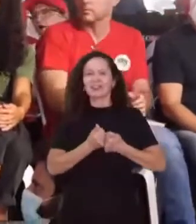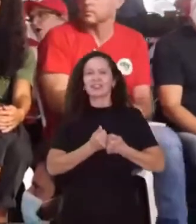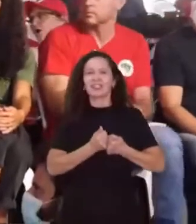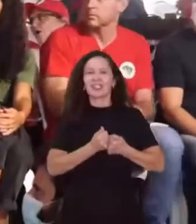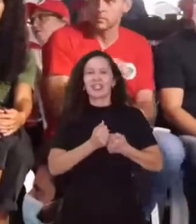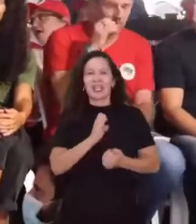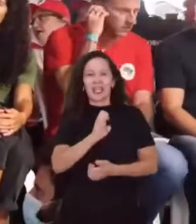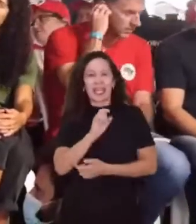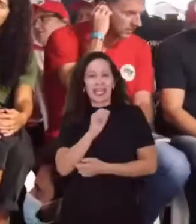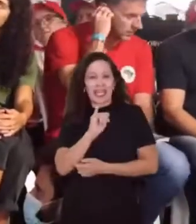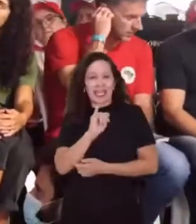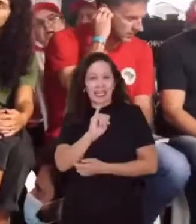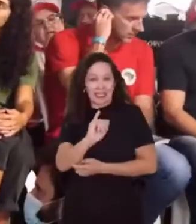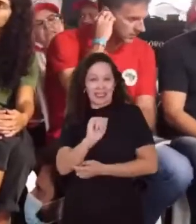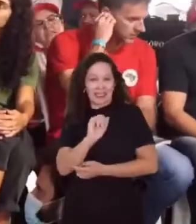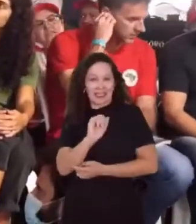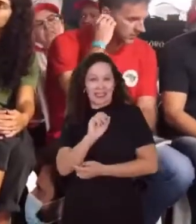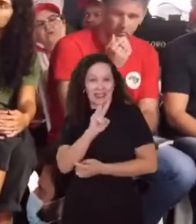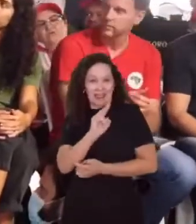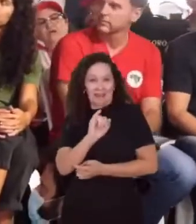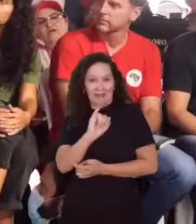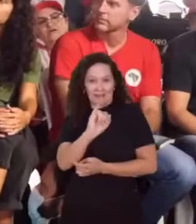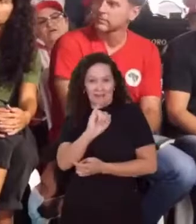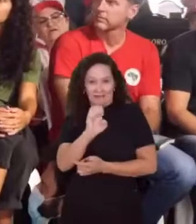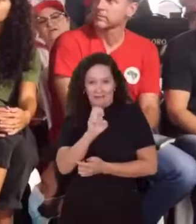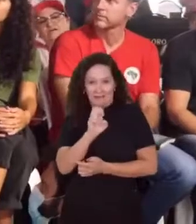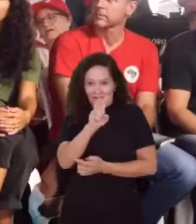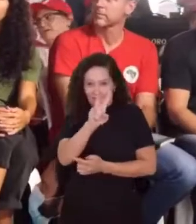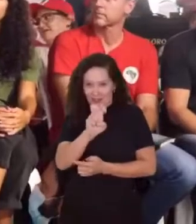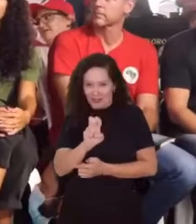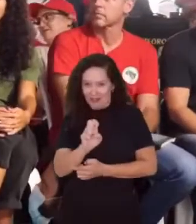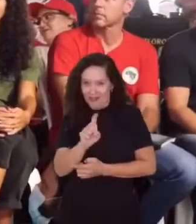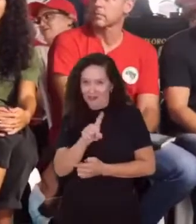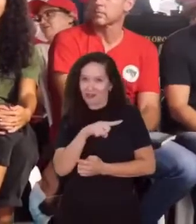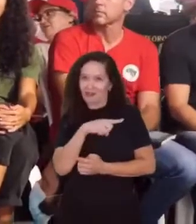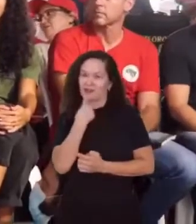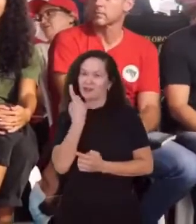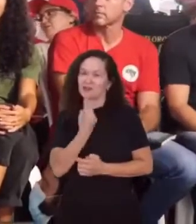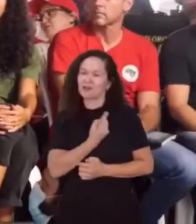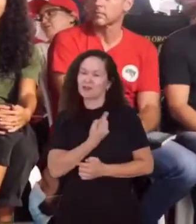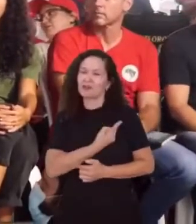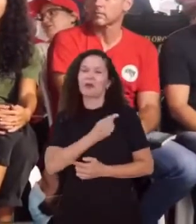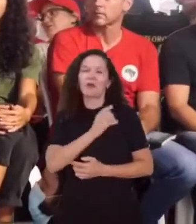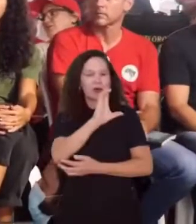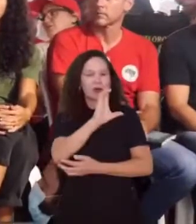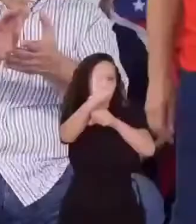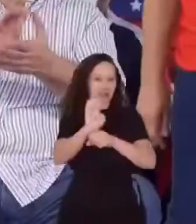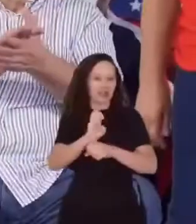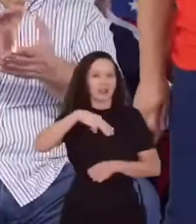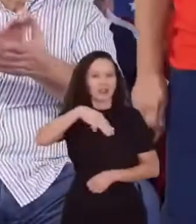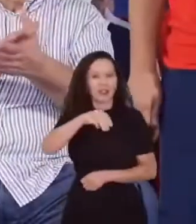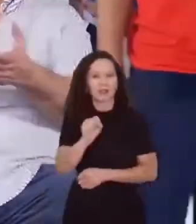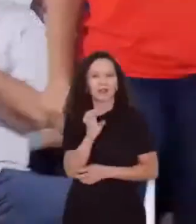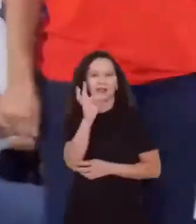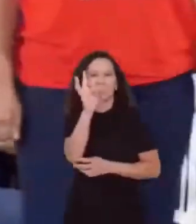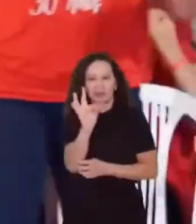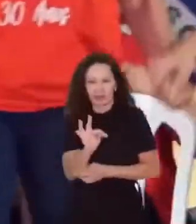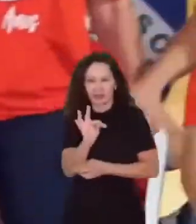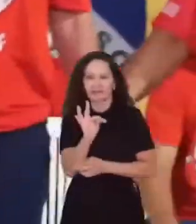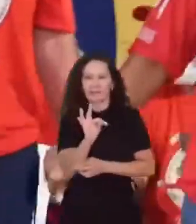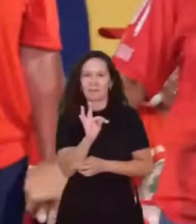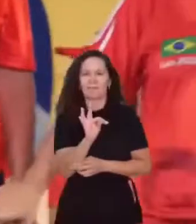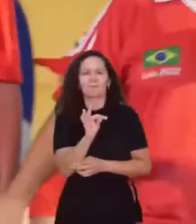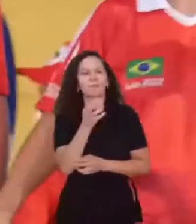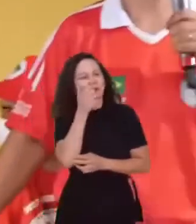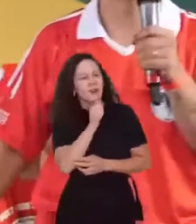companheira Sandra Flor, da direção estadual do MST, assentada, mãe, avó,